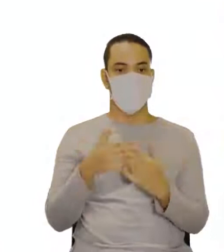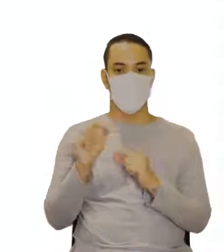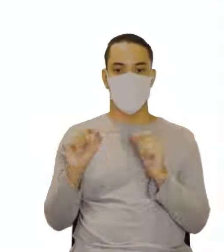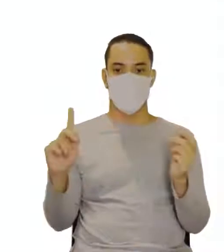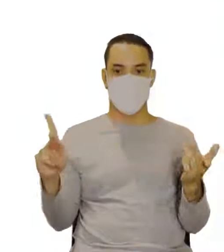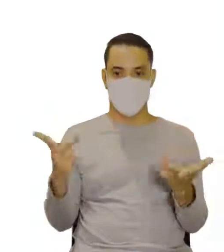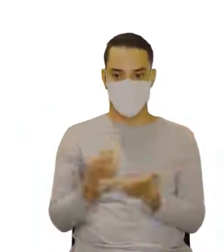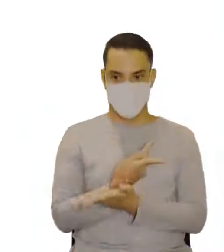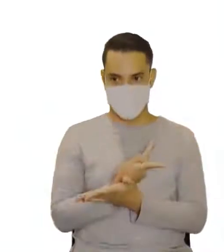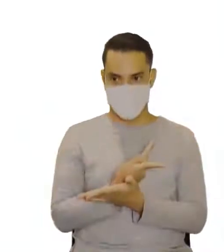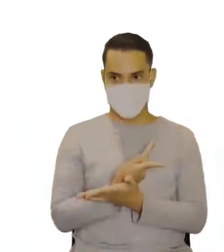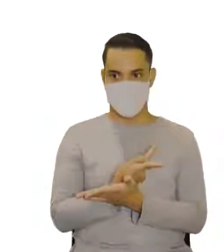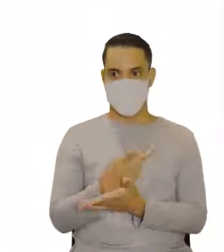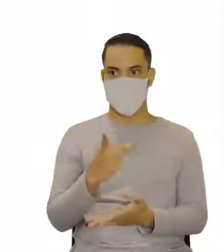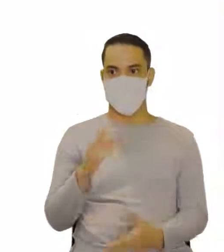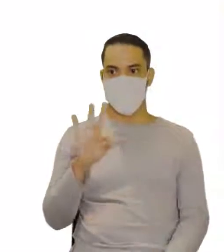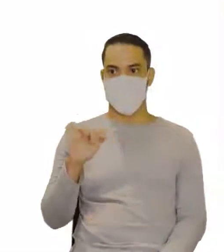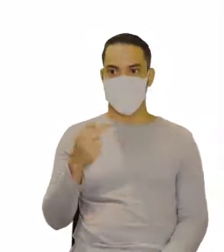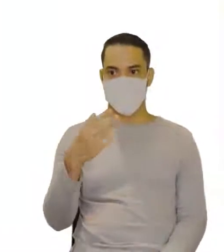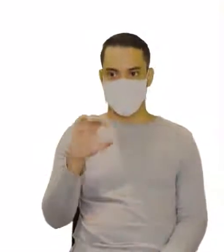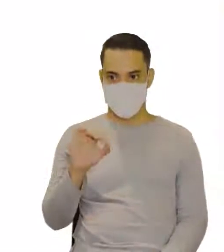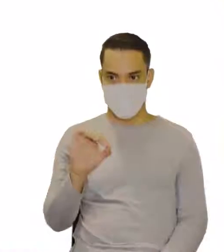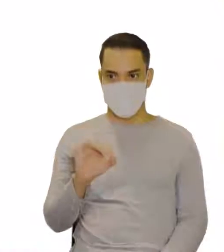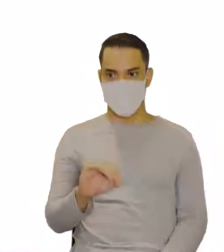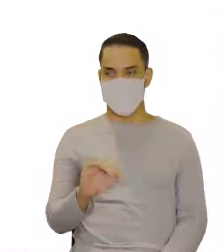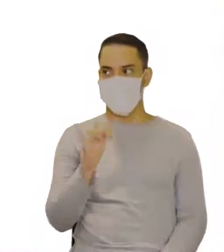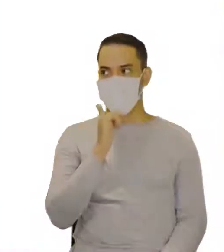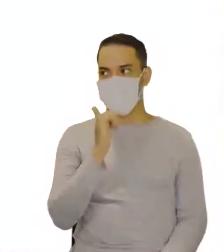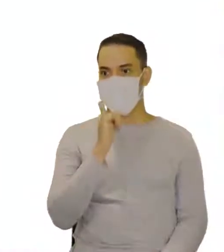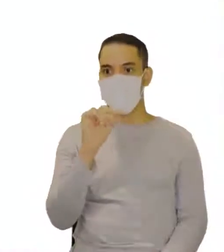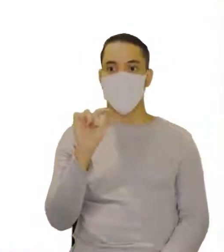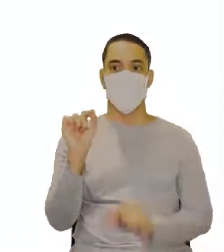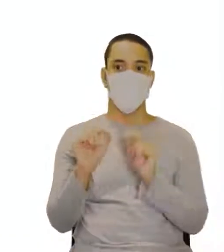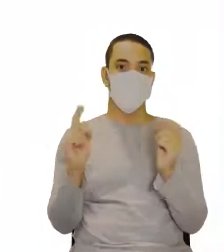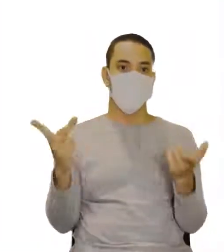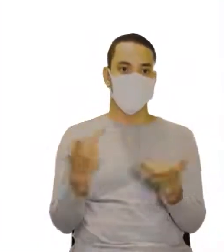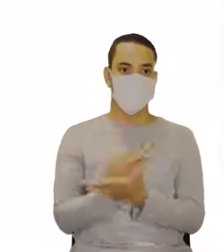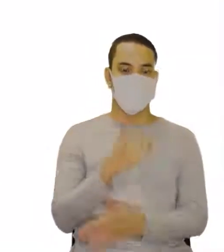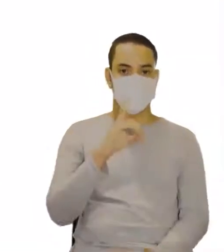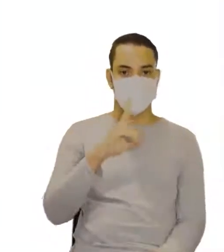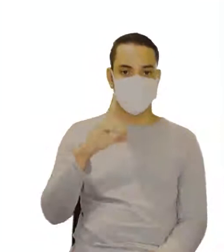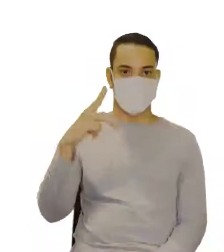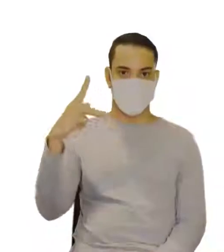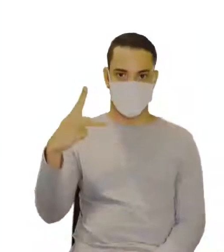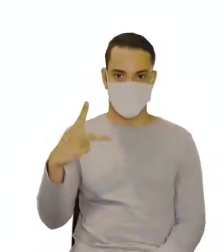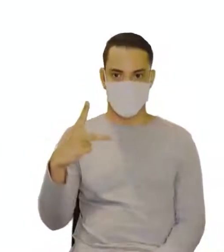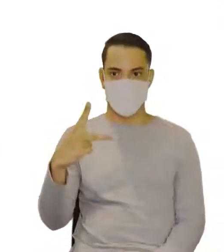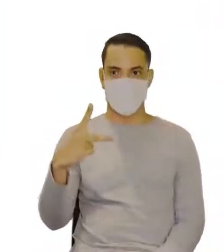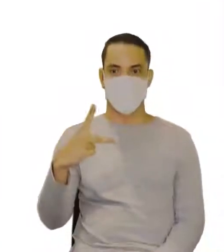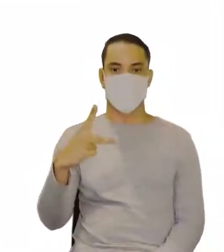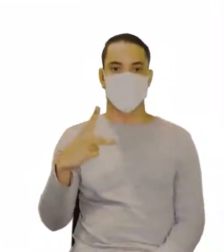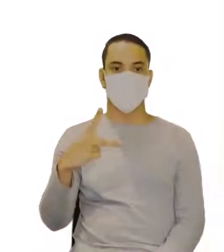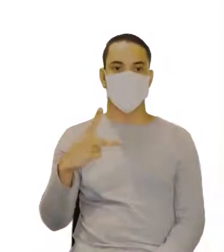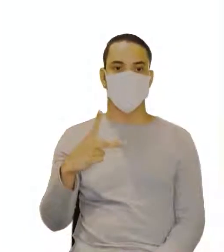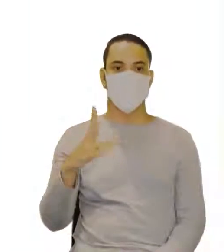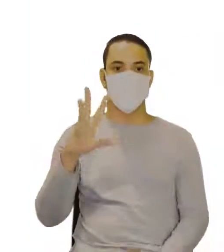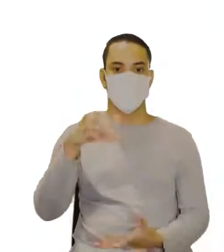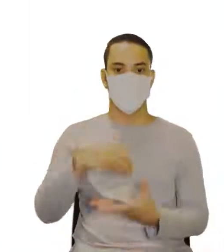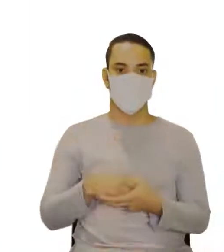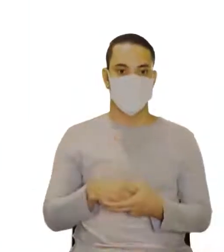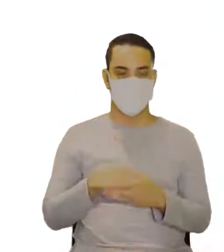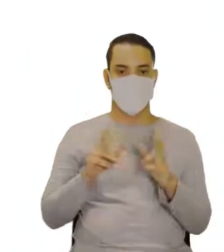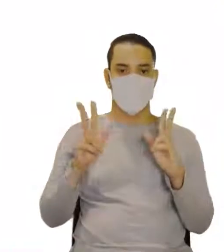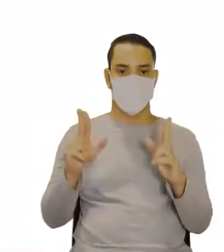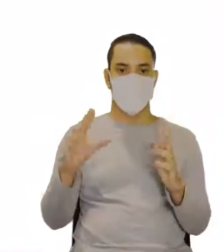com a tensão? Né? Nesse caso aqui, a DDP, de modo que a tensão igual